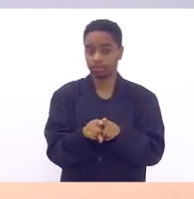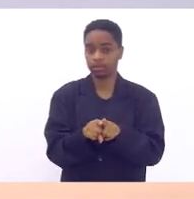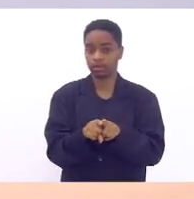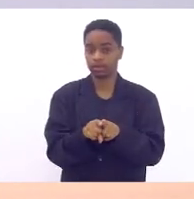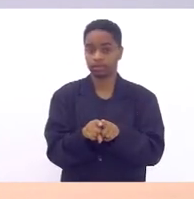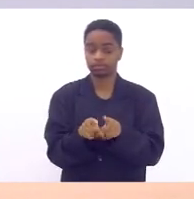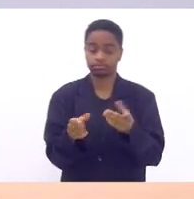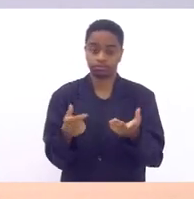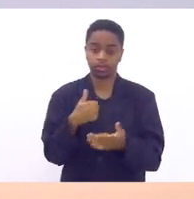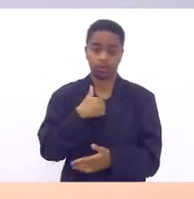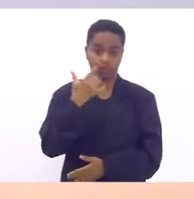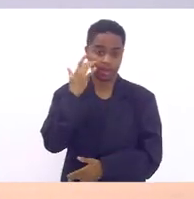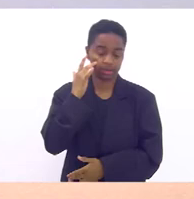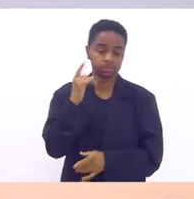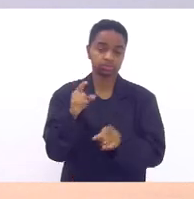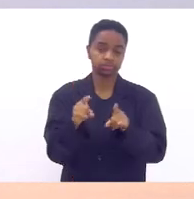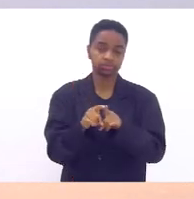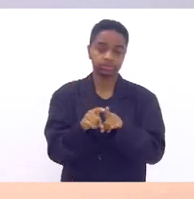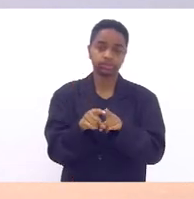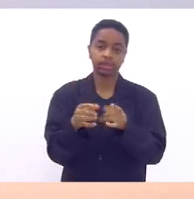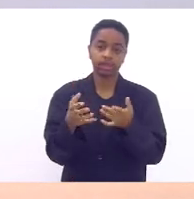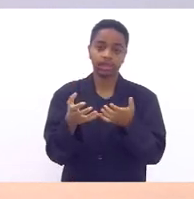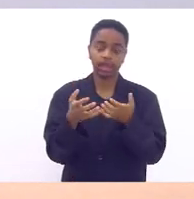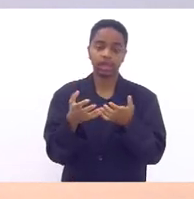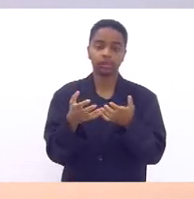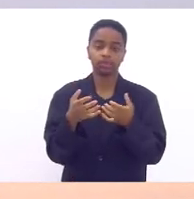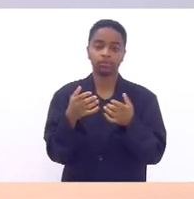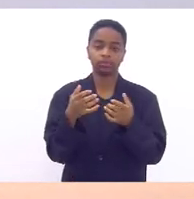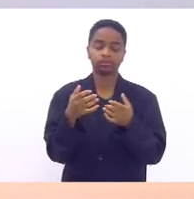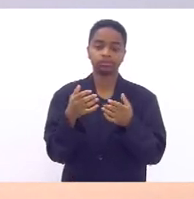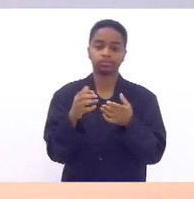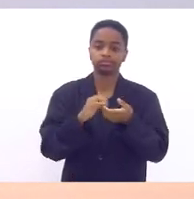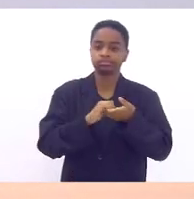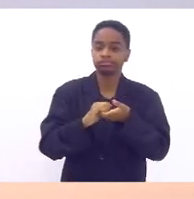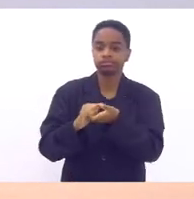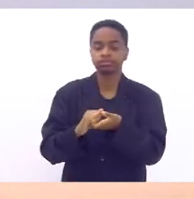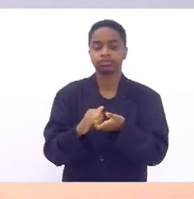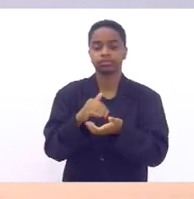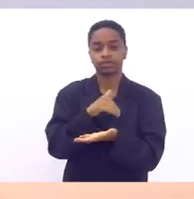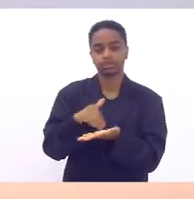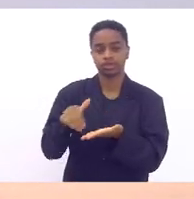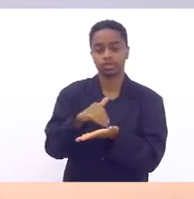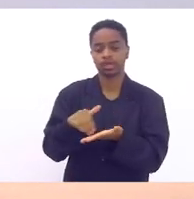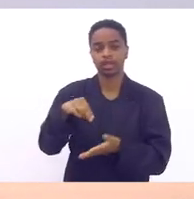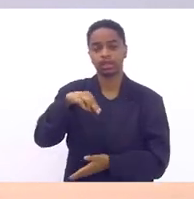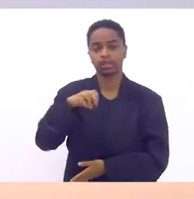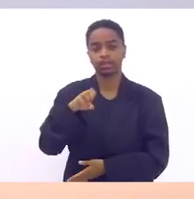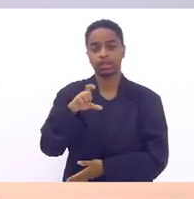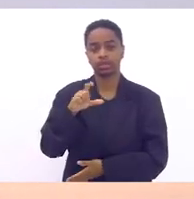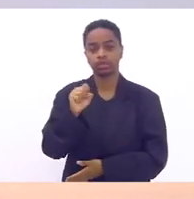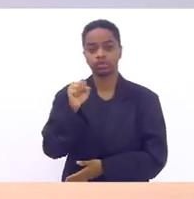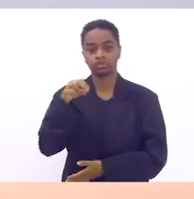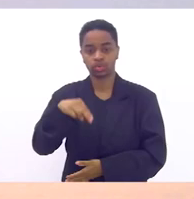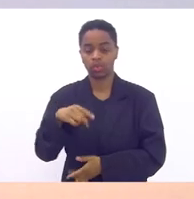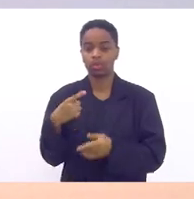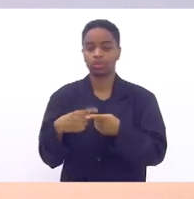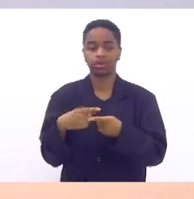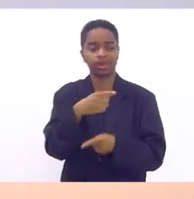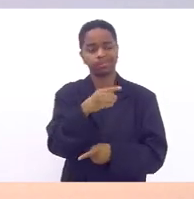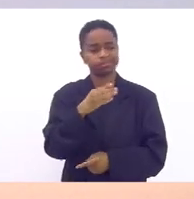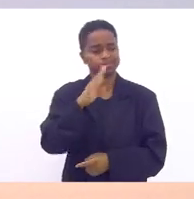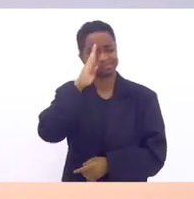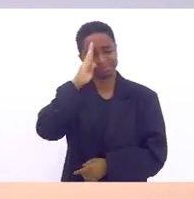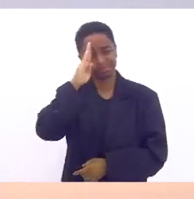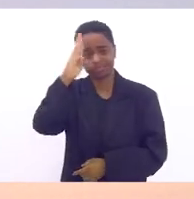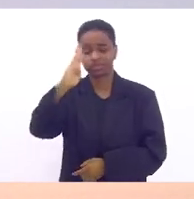aí quero fazer aqui uma reverência ao secretário Nelson Rocha que foi fundamental para